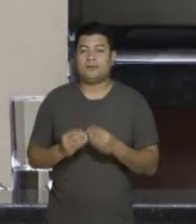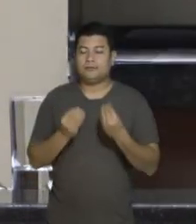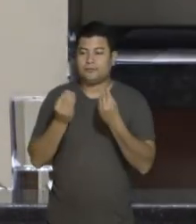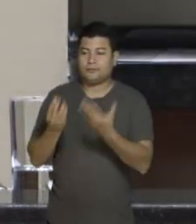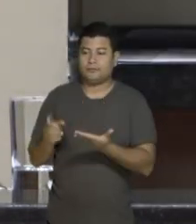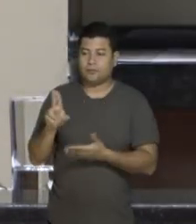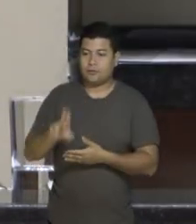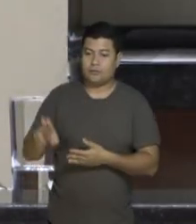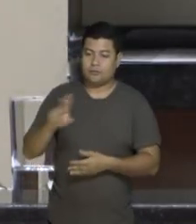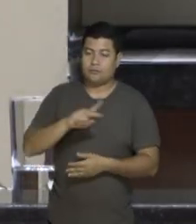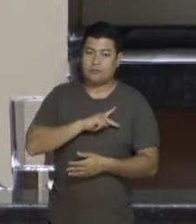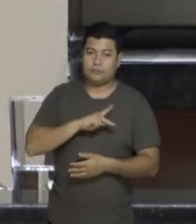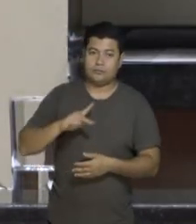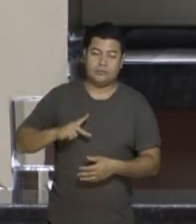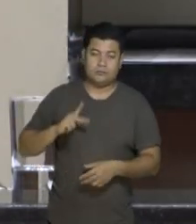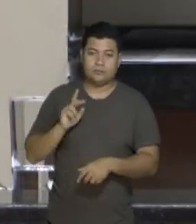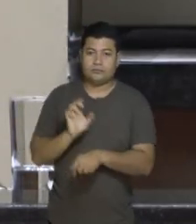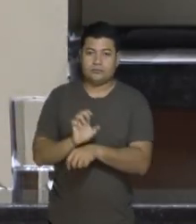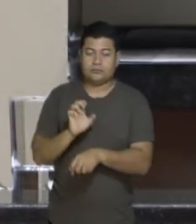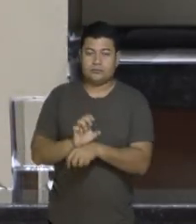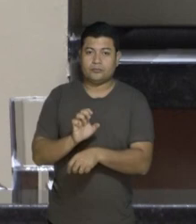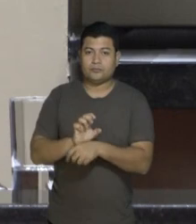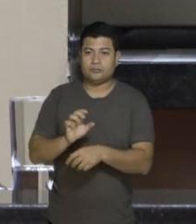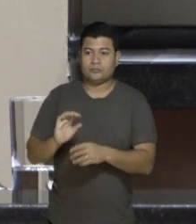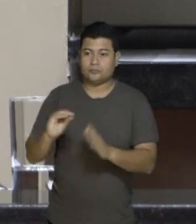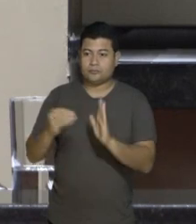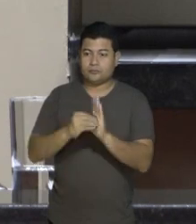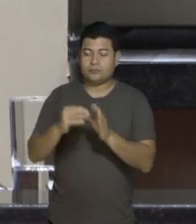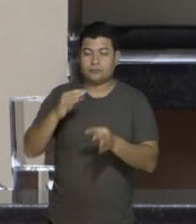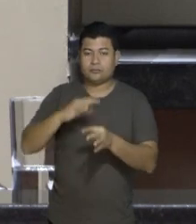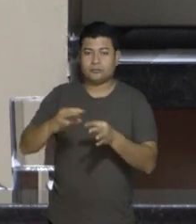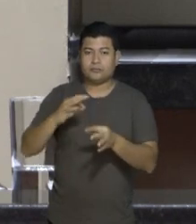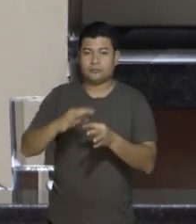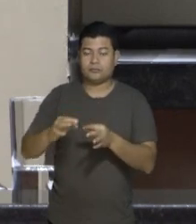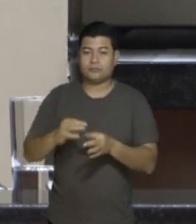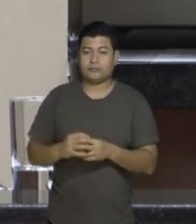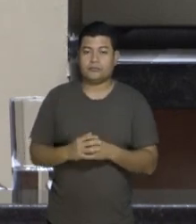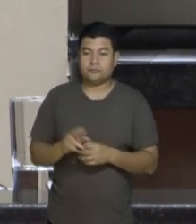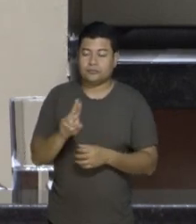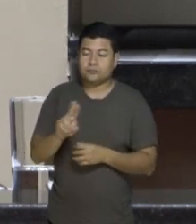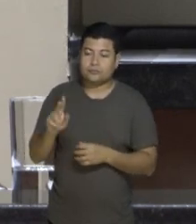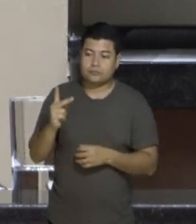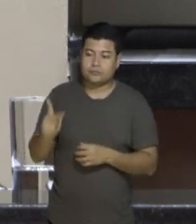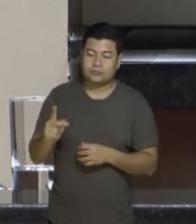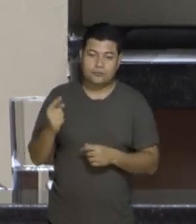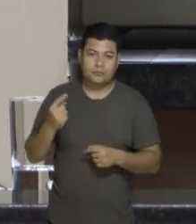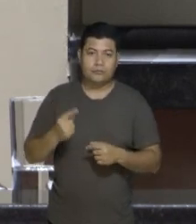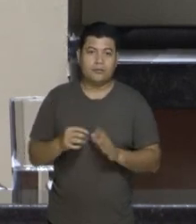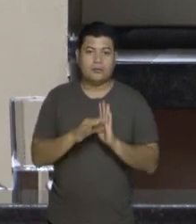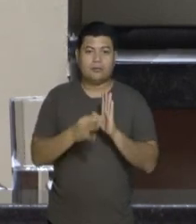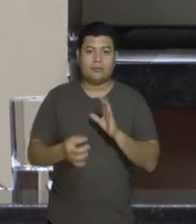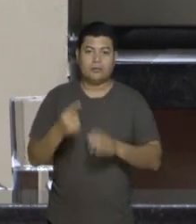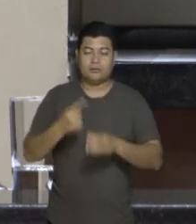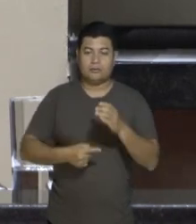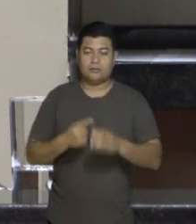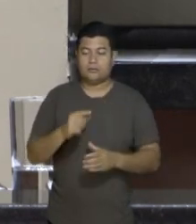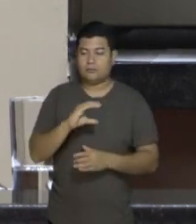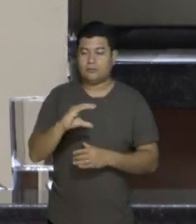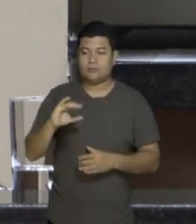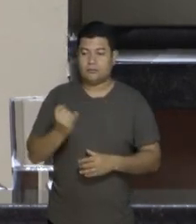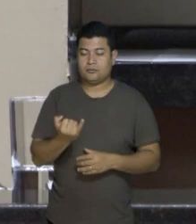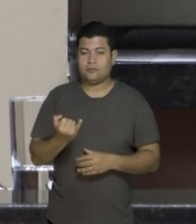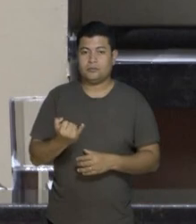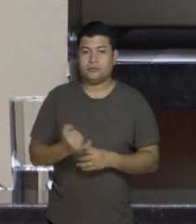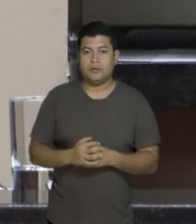Santa Catarina, para fazer constar nele o nome de tal entidade. Pareceres favoráveis das comissões de Constituição e Justiça, relatoria, deputada